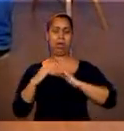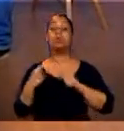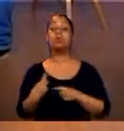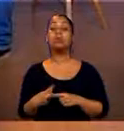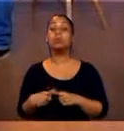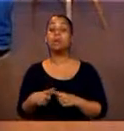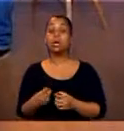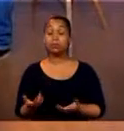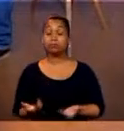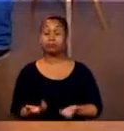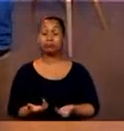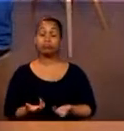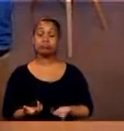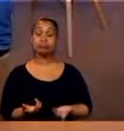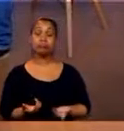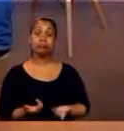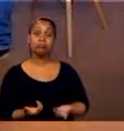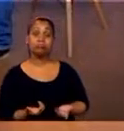porque